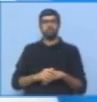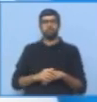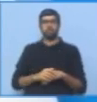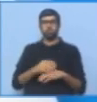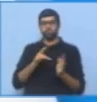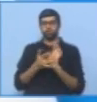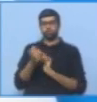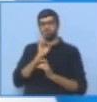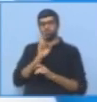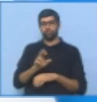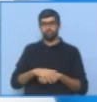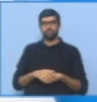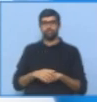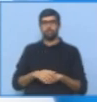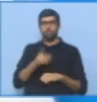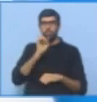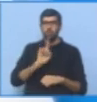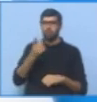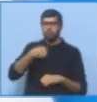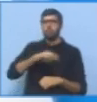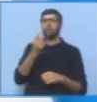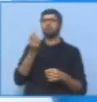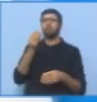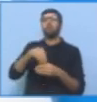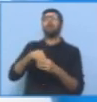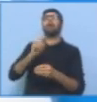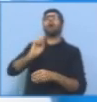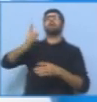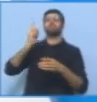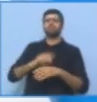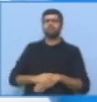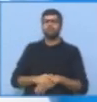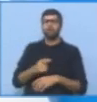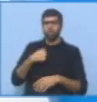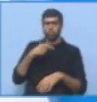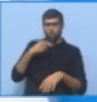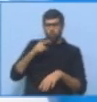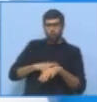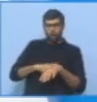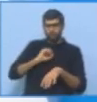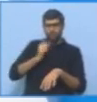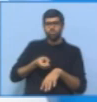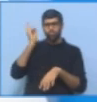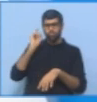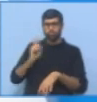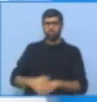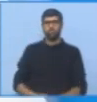Jesus respondeu-lhe: "Mulher, que temos nós com isso? Ainda não chegou a minha hora."